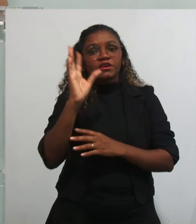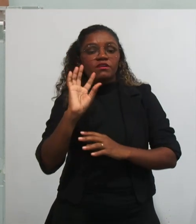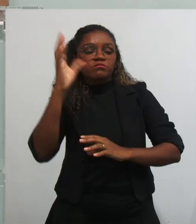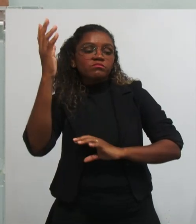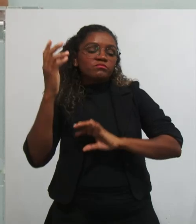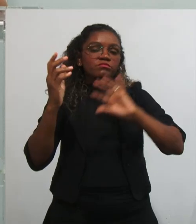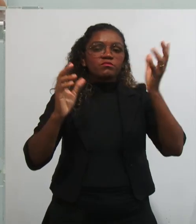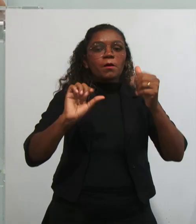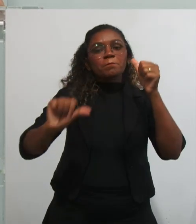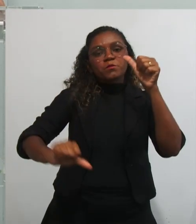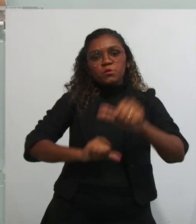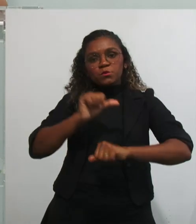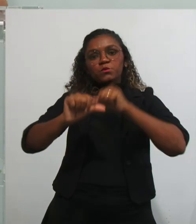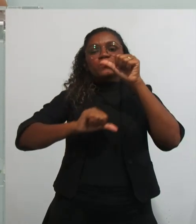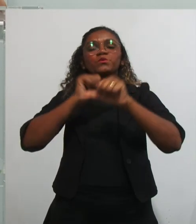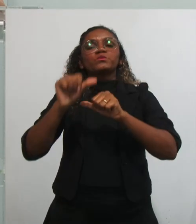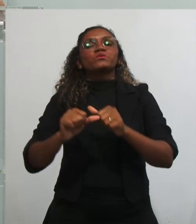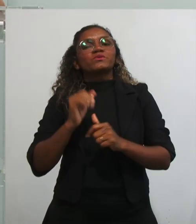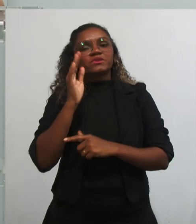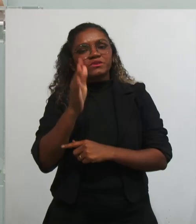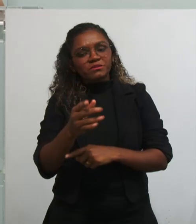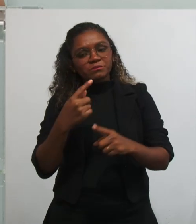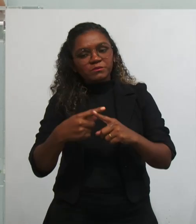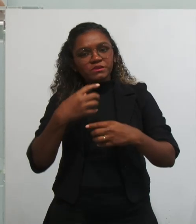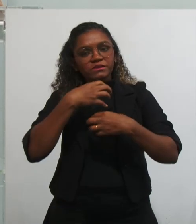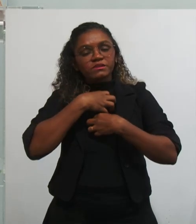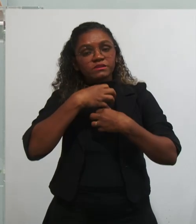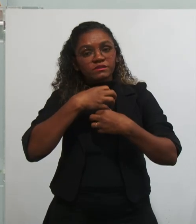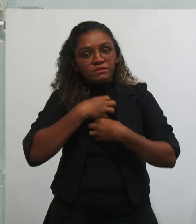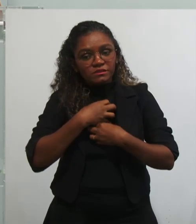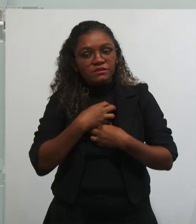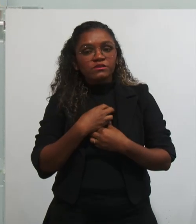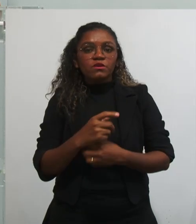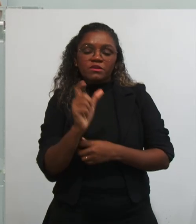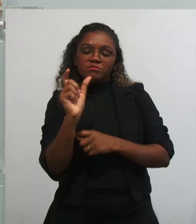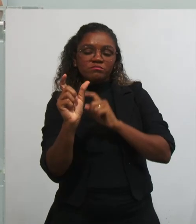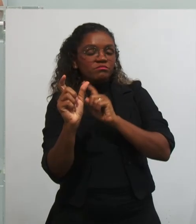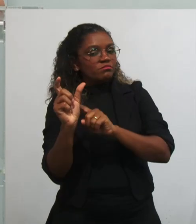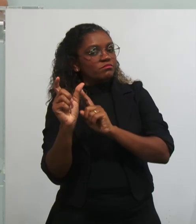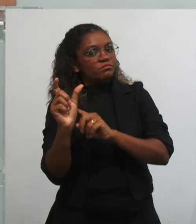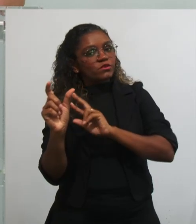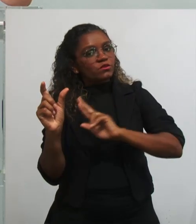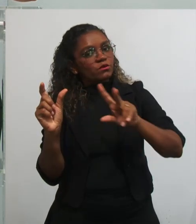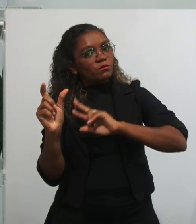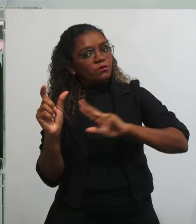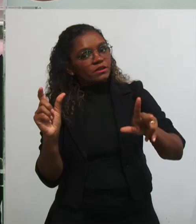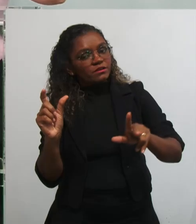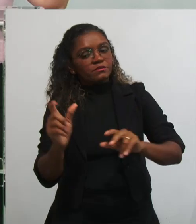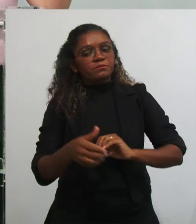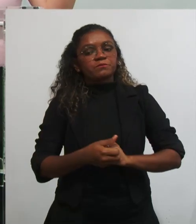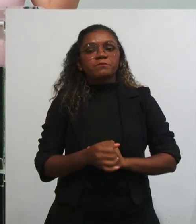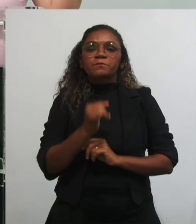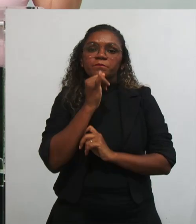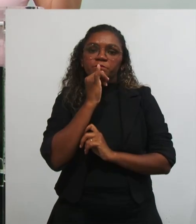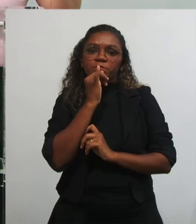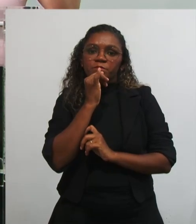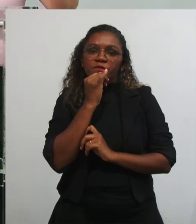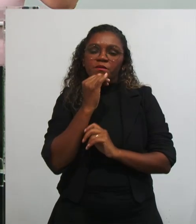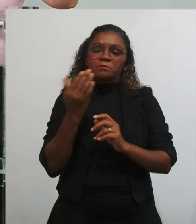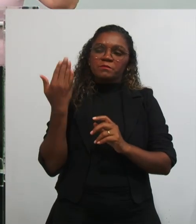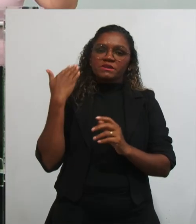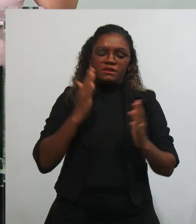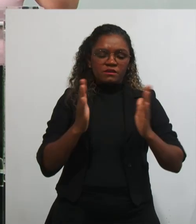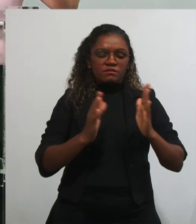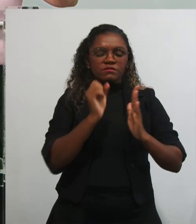falei, os sentidos não estão nas palavras, então tem a ver que o leitor lá do século XIX tinha